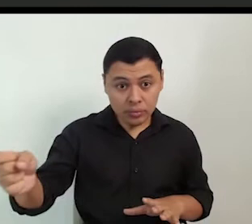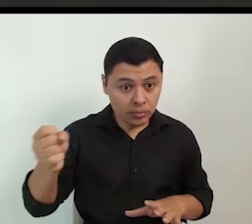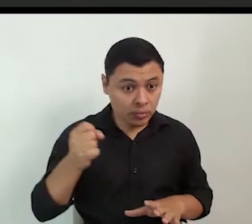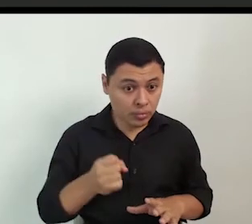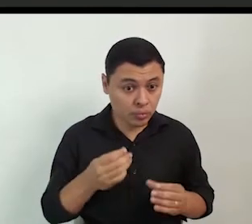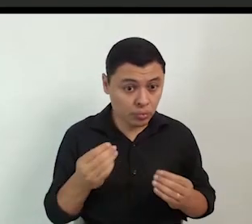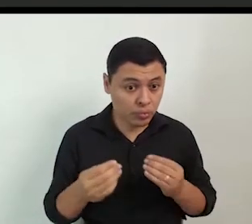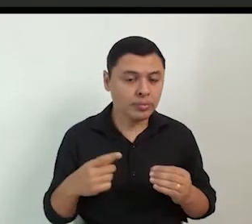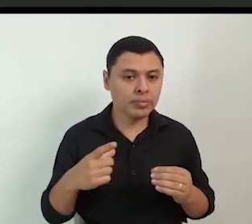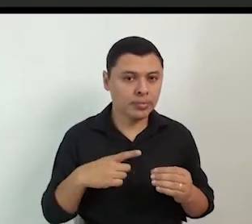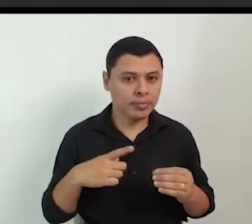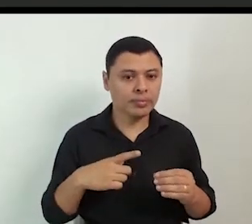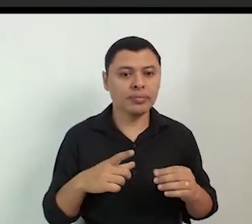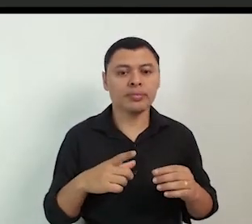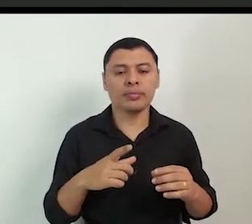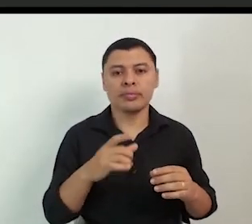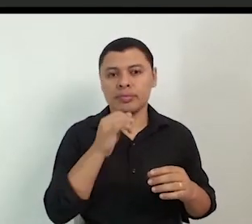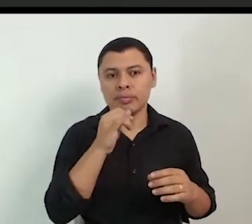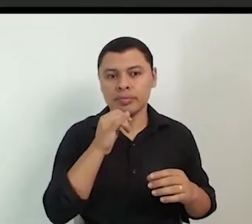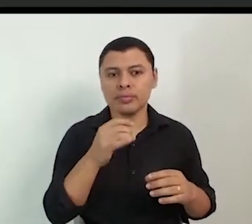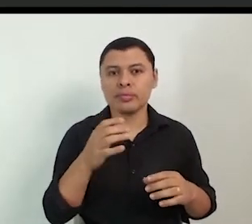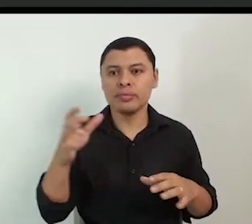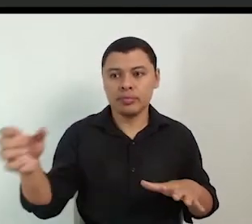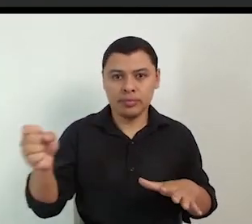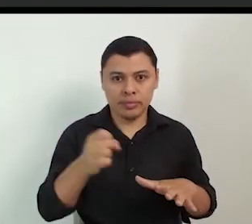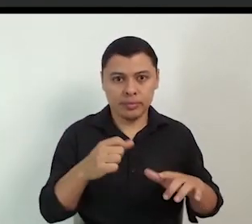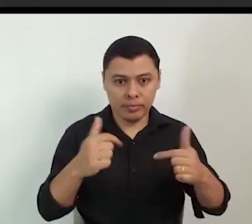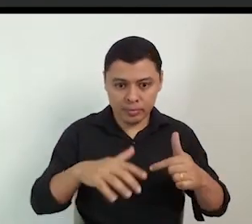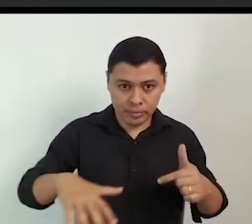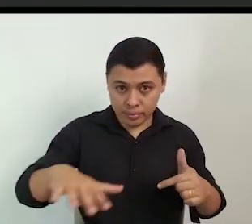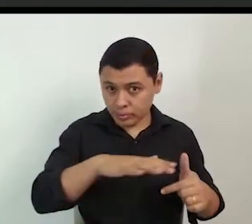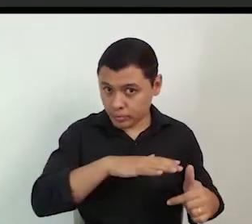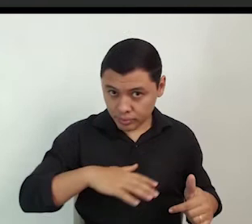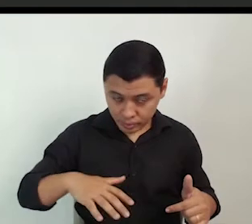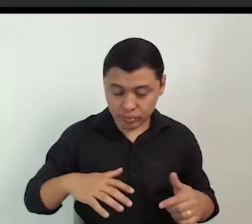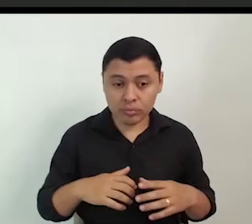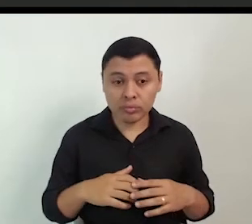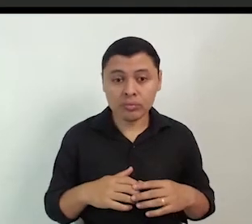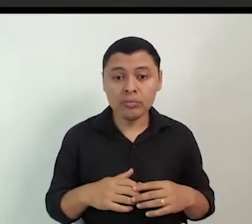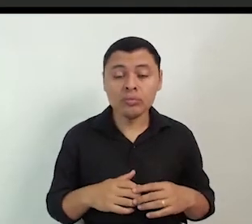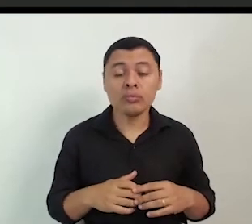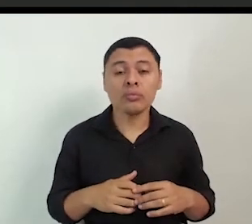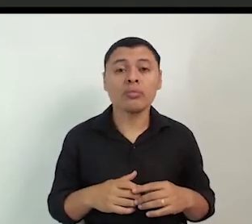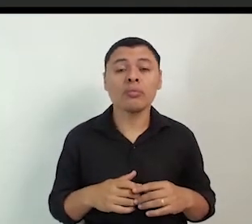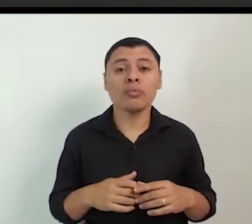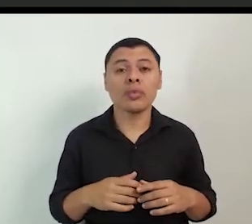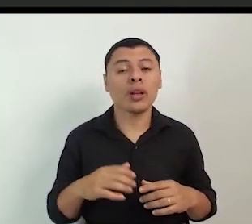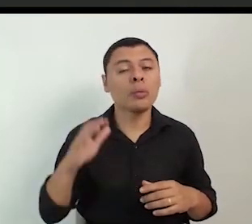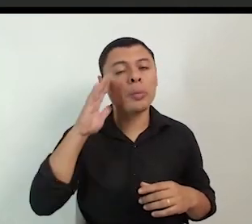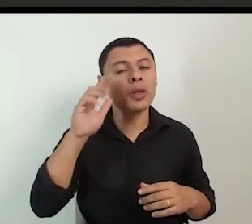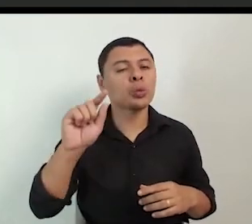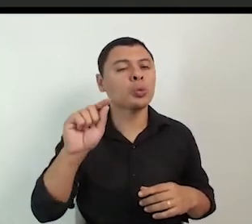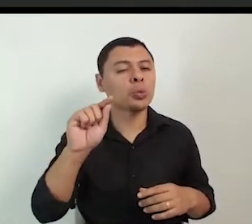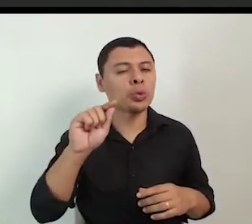vem aqui com uma questão de inclusão no mercado de trabalho. A gente pode lembrar aqui um pouquinho do histórico